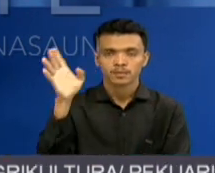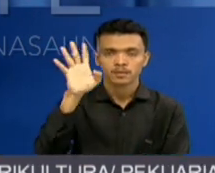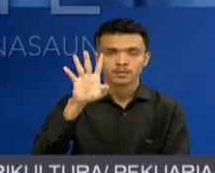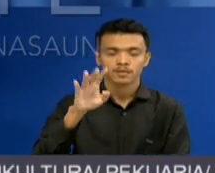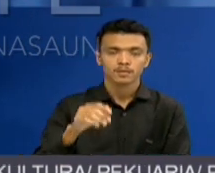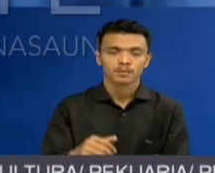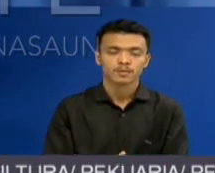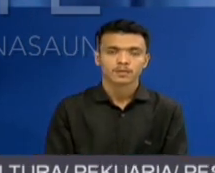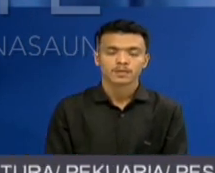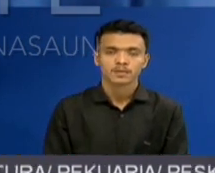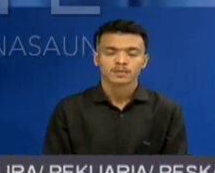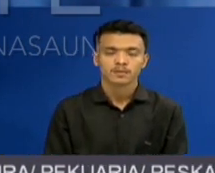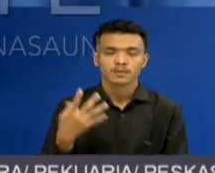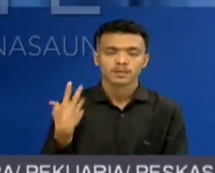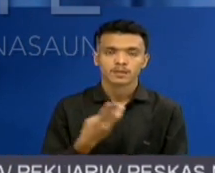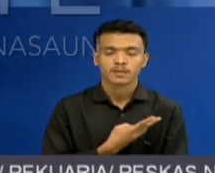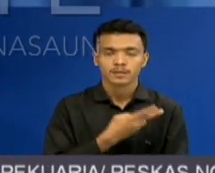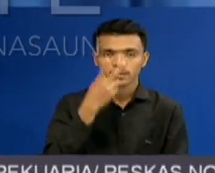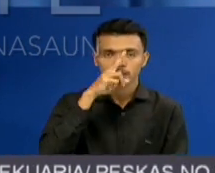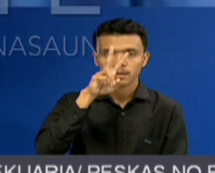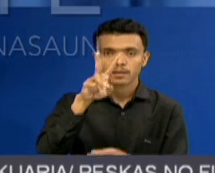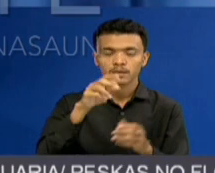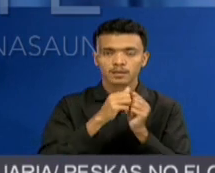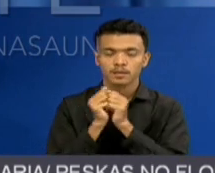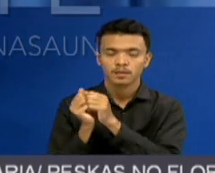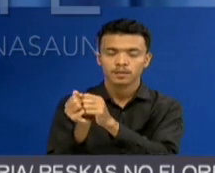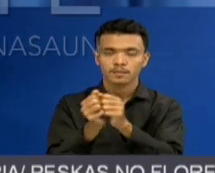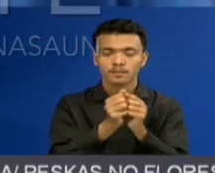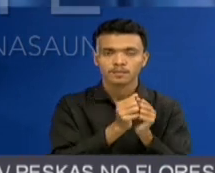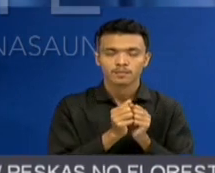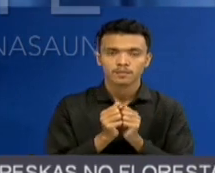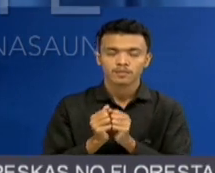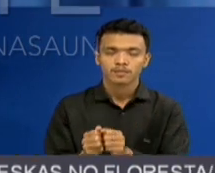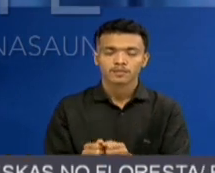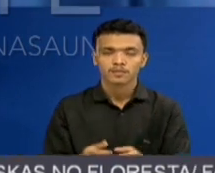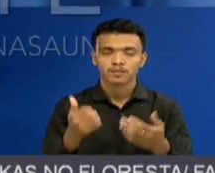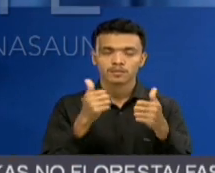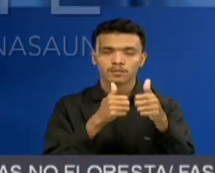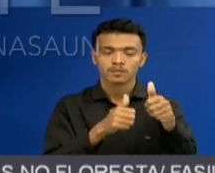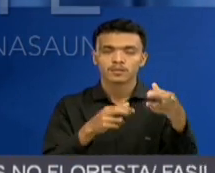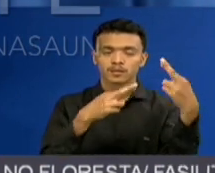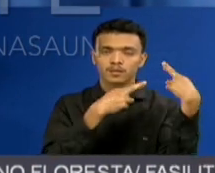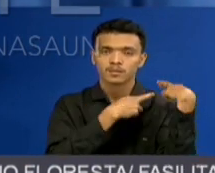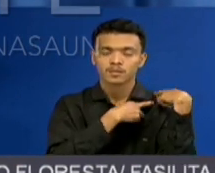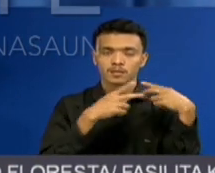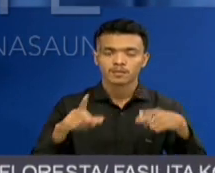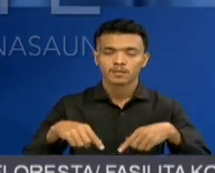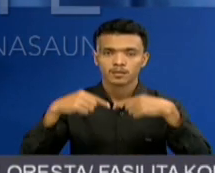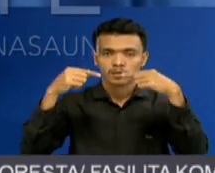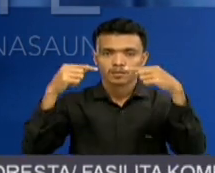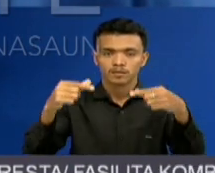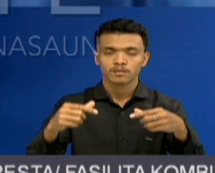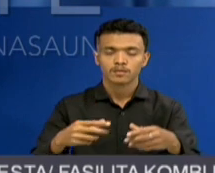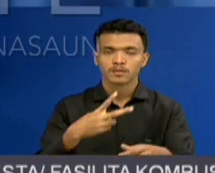ona dadau, maka ita identifica, hamutu ko numur total de Sernambeque, sede, ir competência de Sernambeque, foba ita, maka